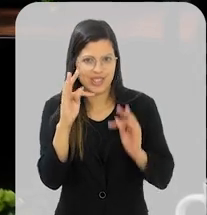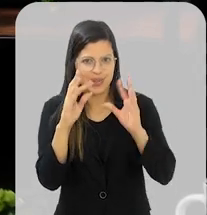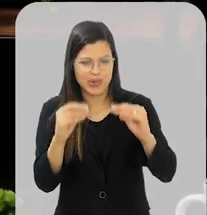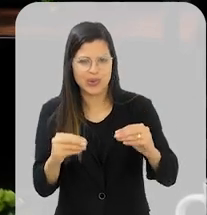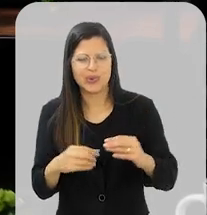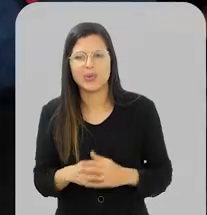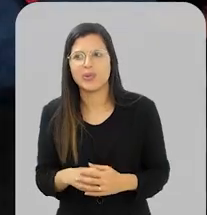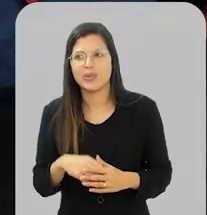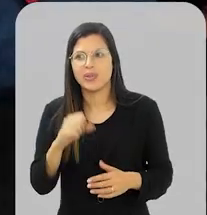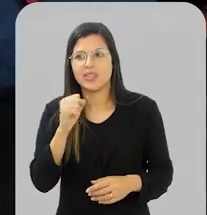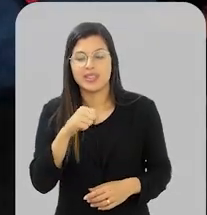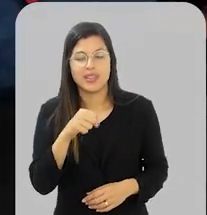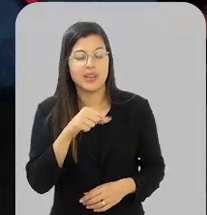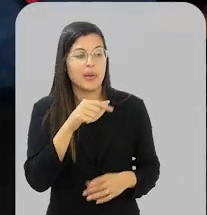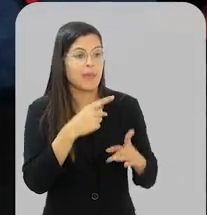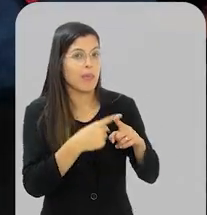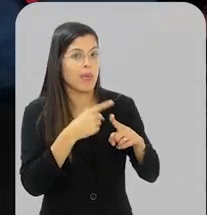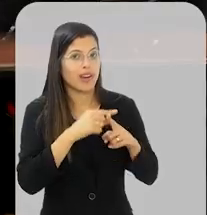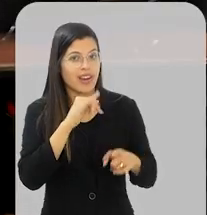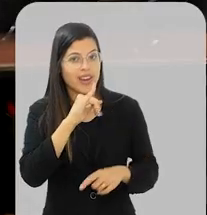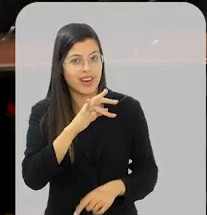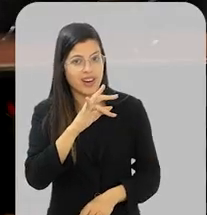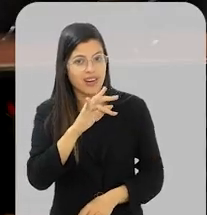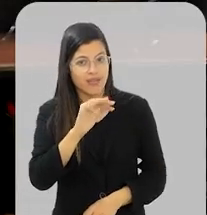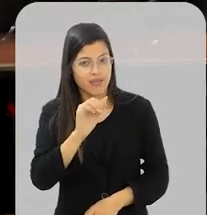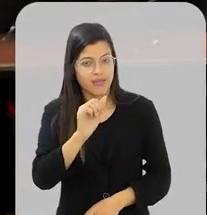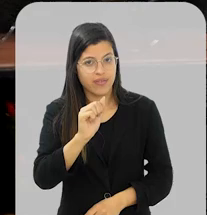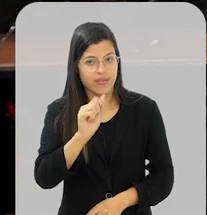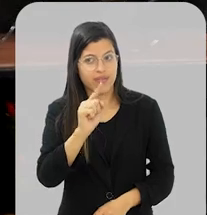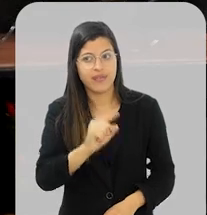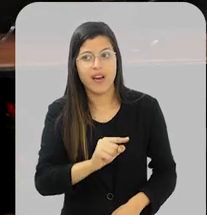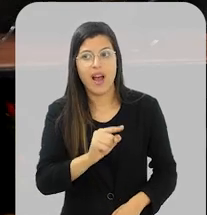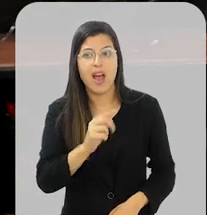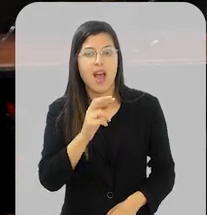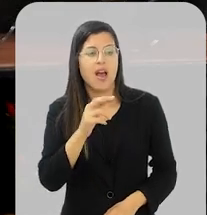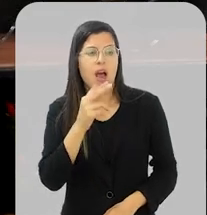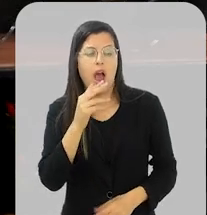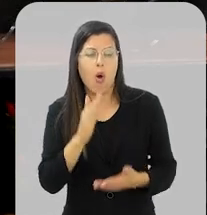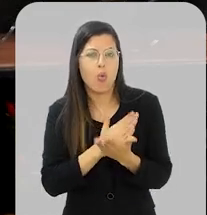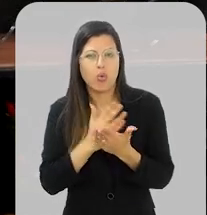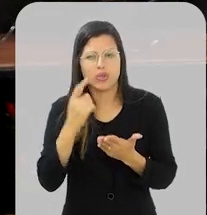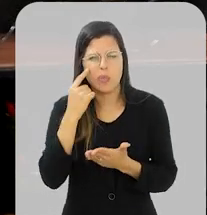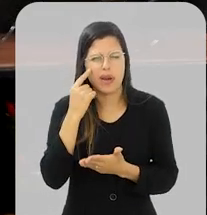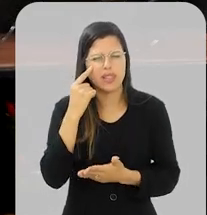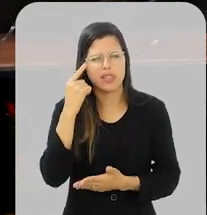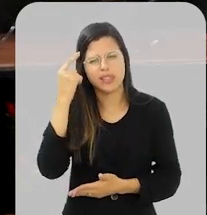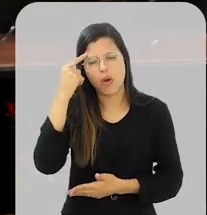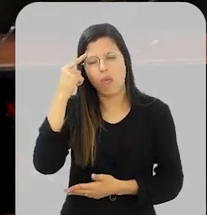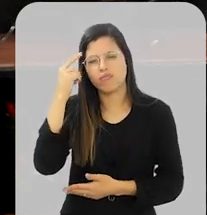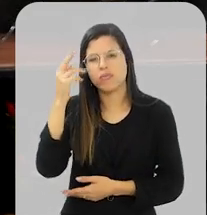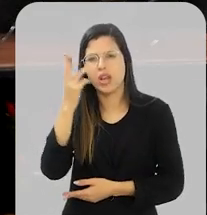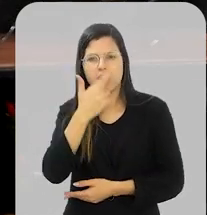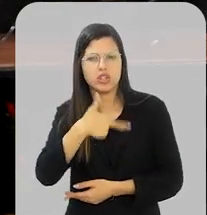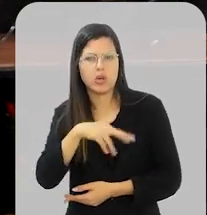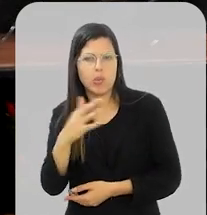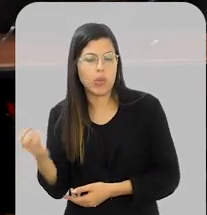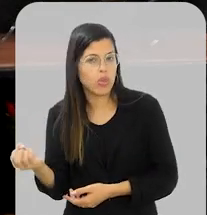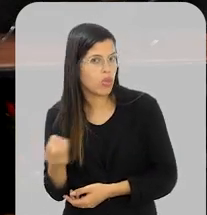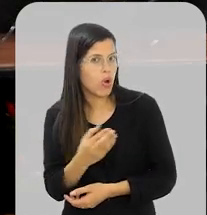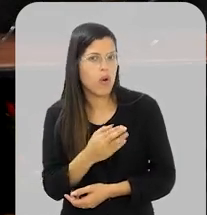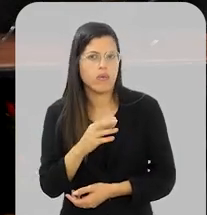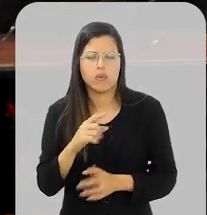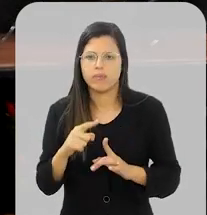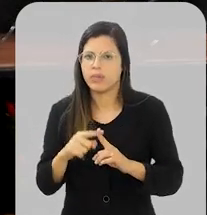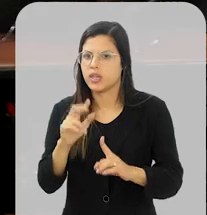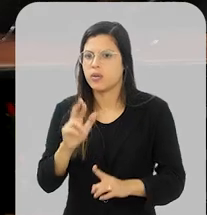mundo. Sim, porque Ifá para alguns é uma religião nova, só que não é. Só que